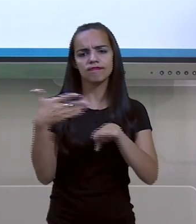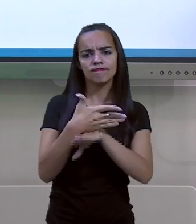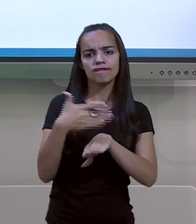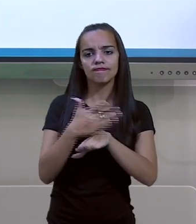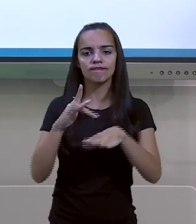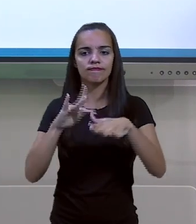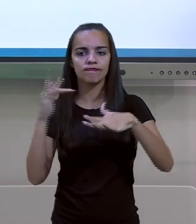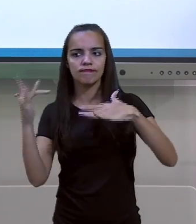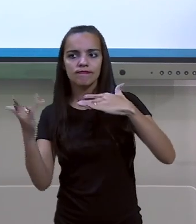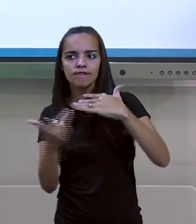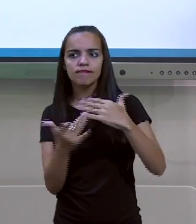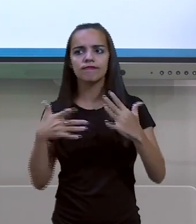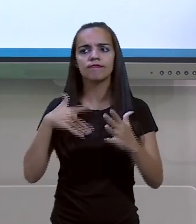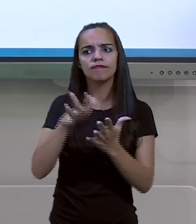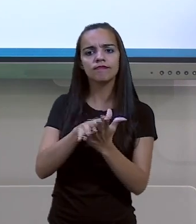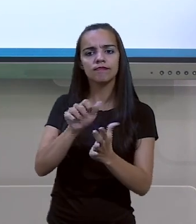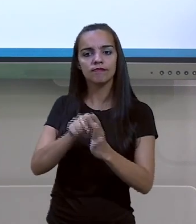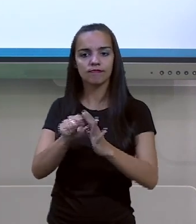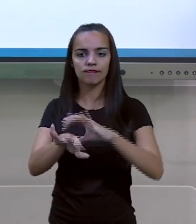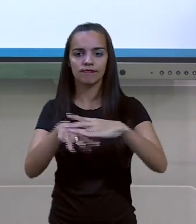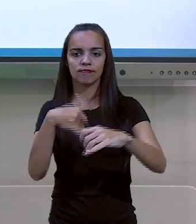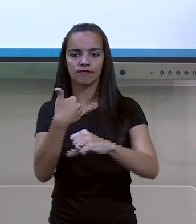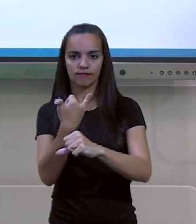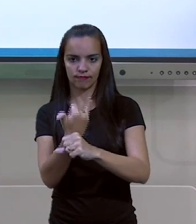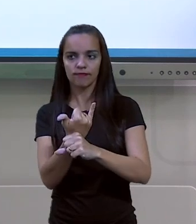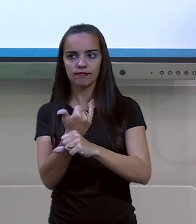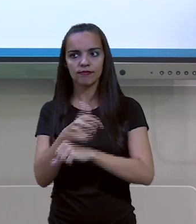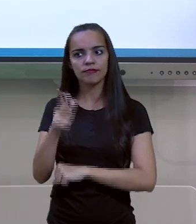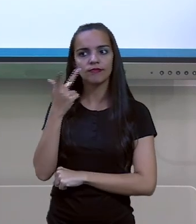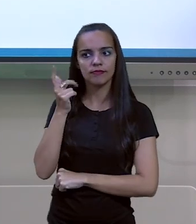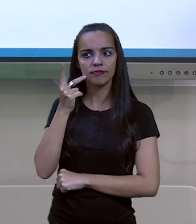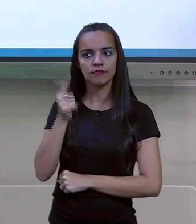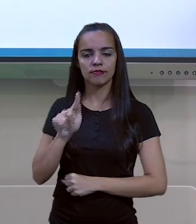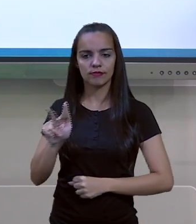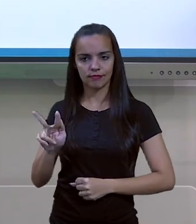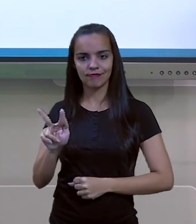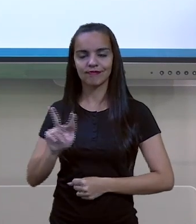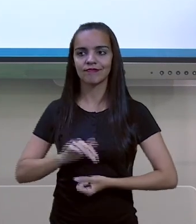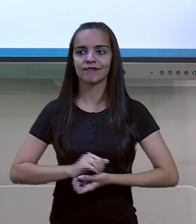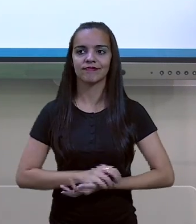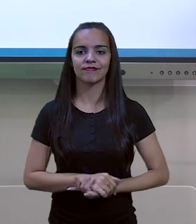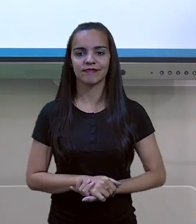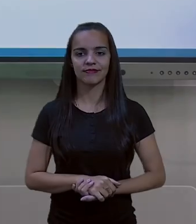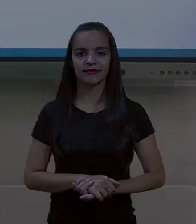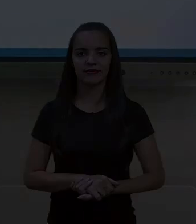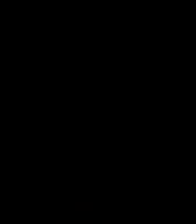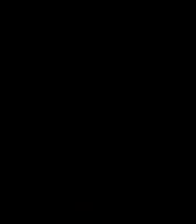Acesse nossas redes sociais e se inscreva em nosso canal YouTube SMED GV.